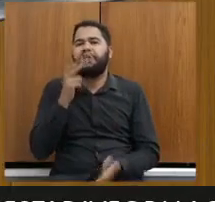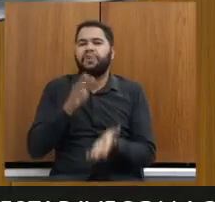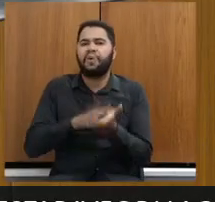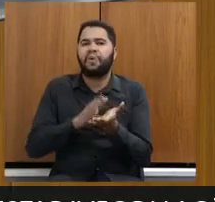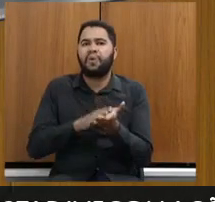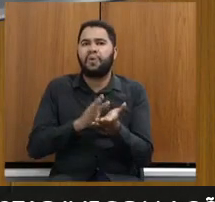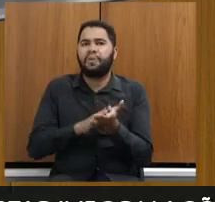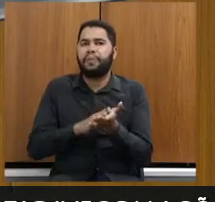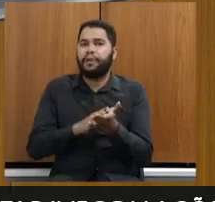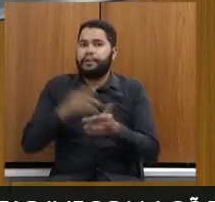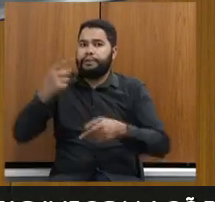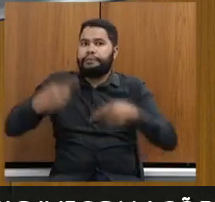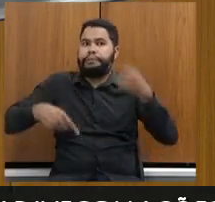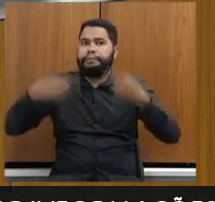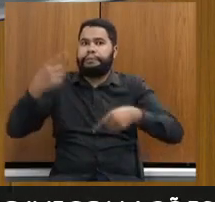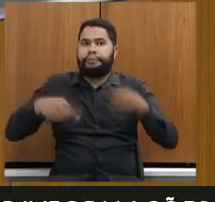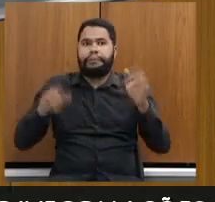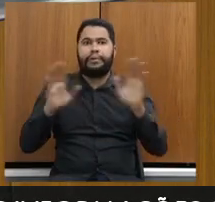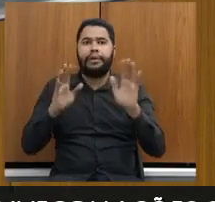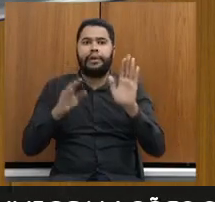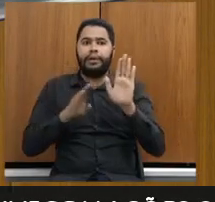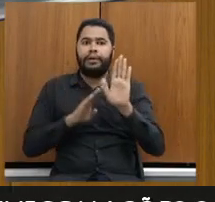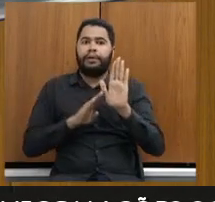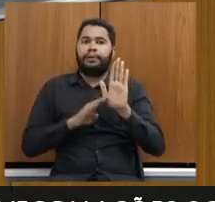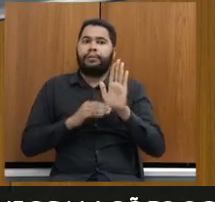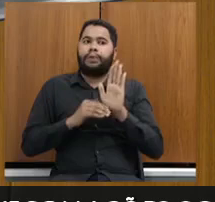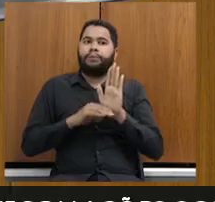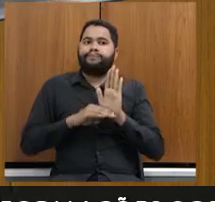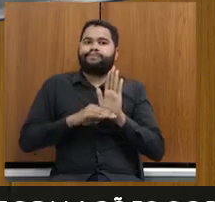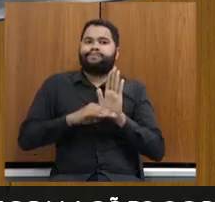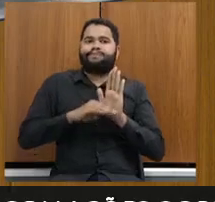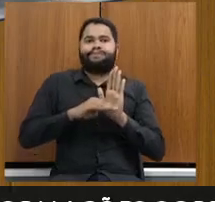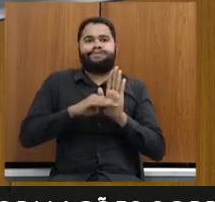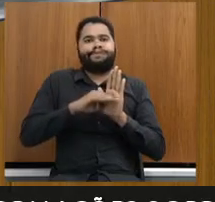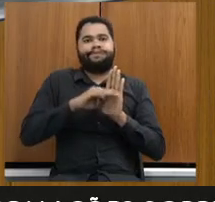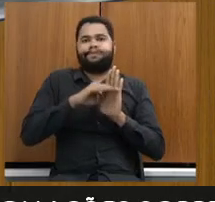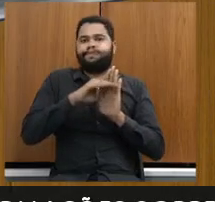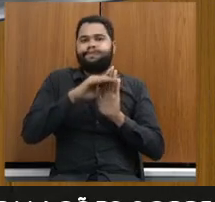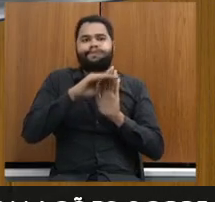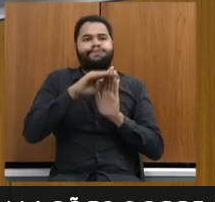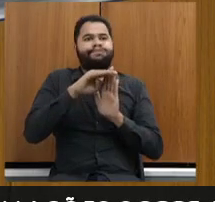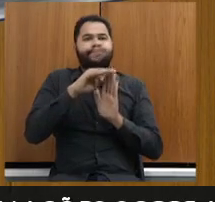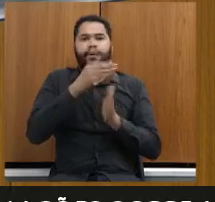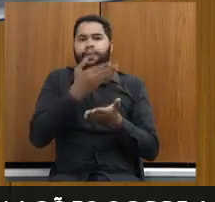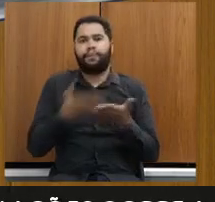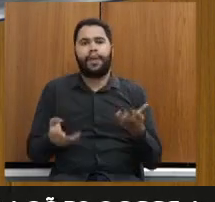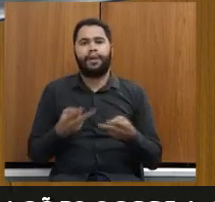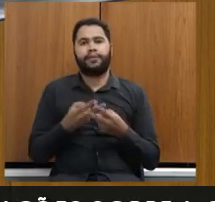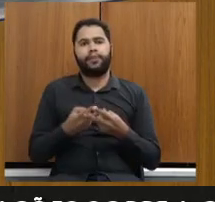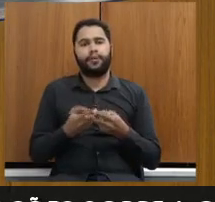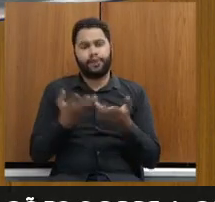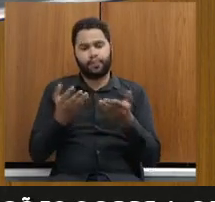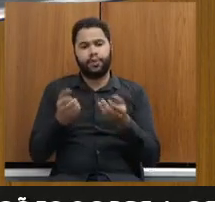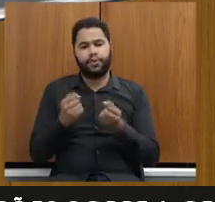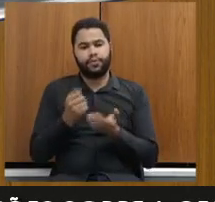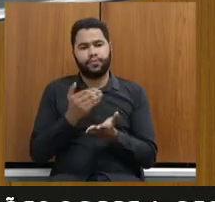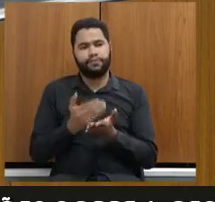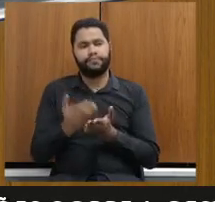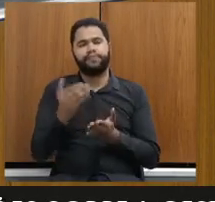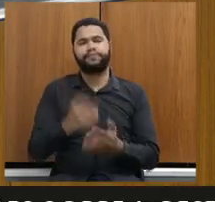cobranças mais as erradas né porque vai chegando o momento que a pessoa perde a paciência deixa eu tenho a palavra